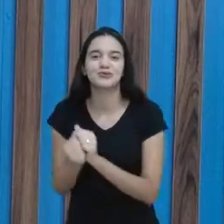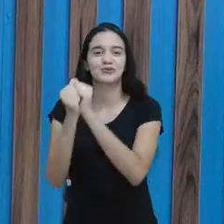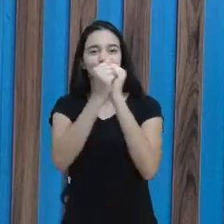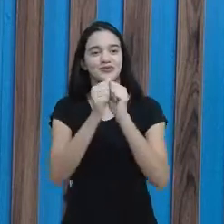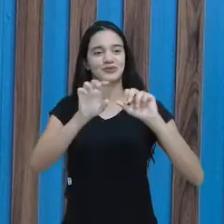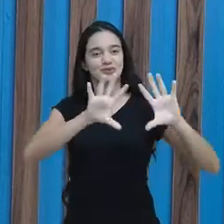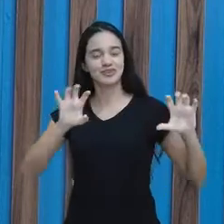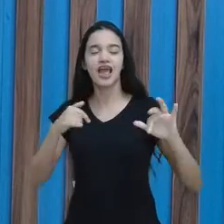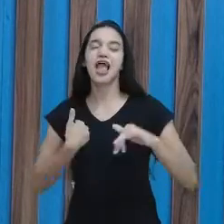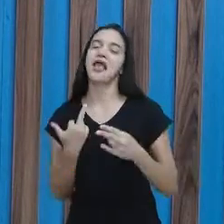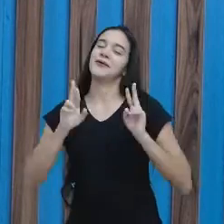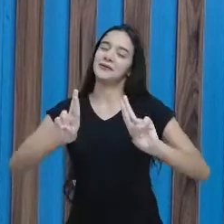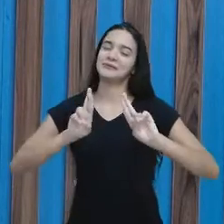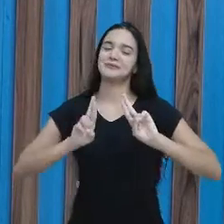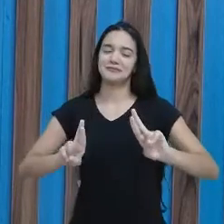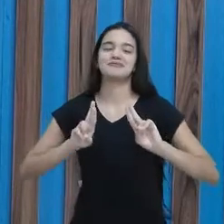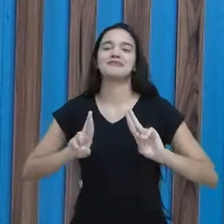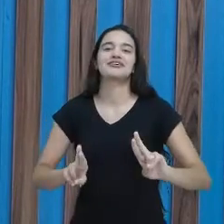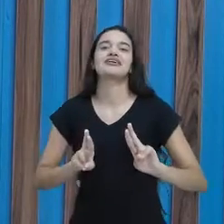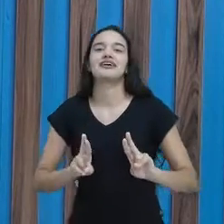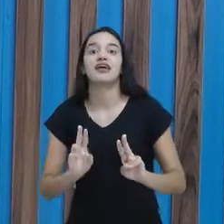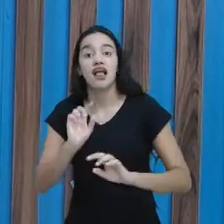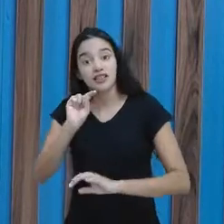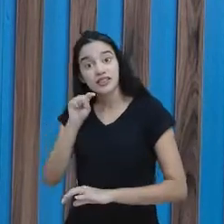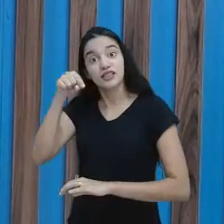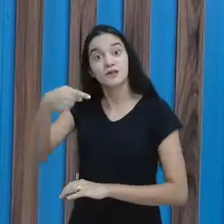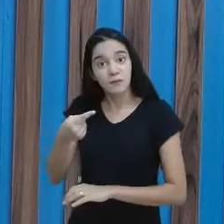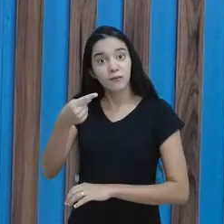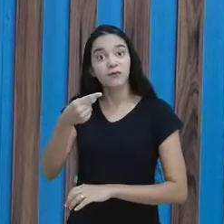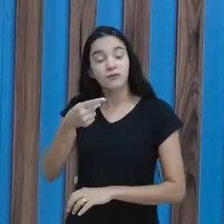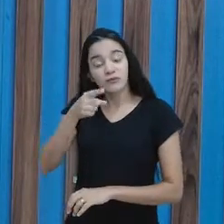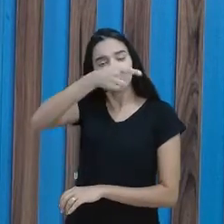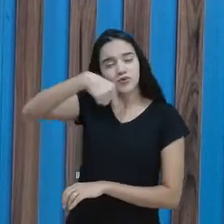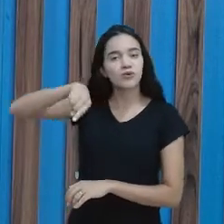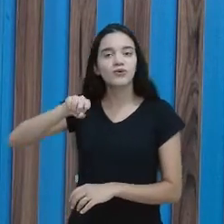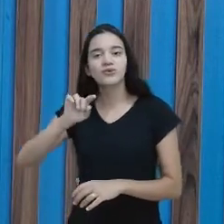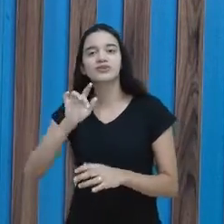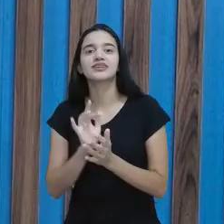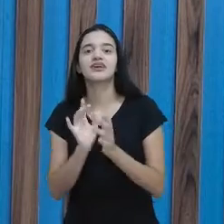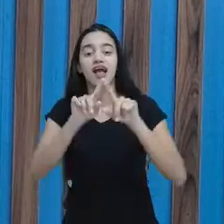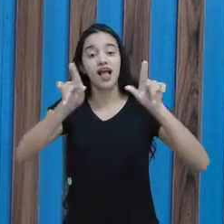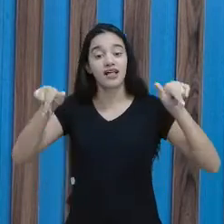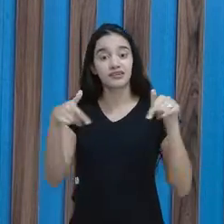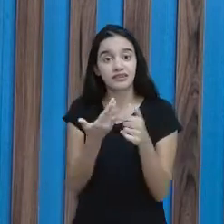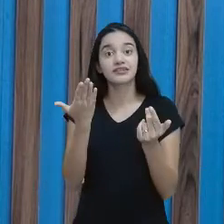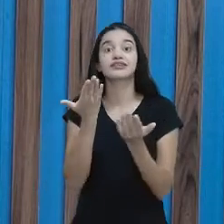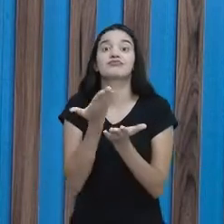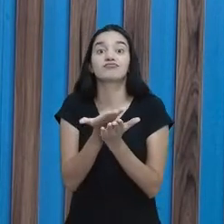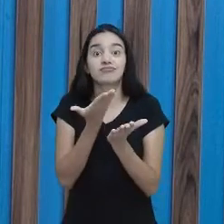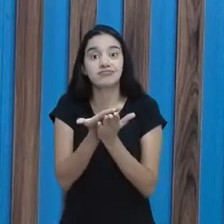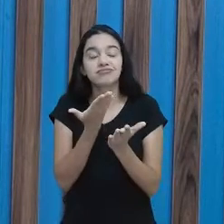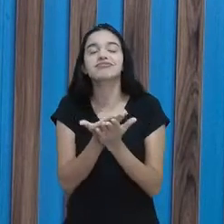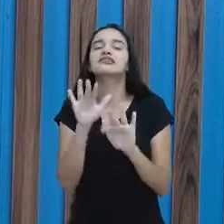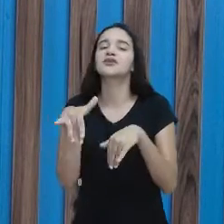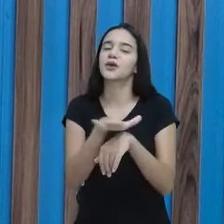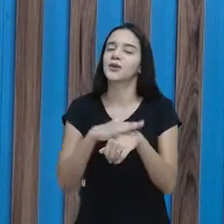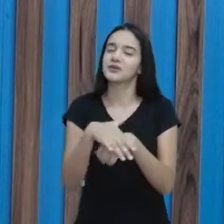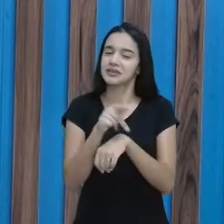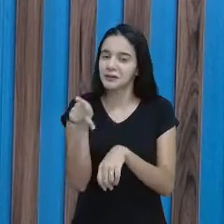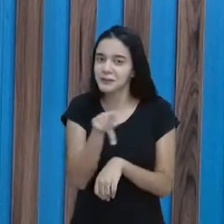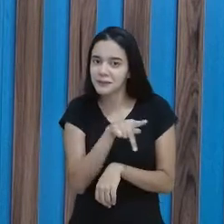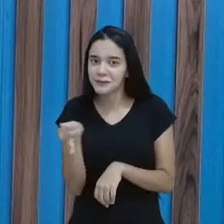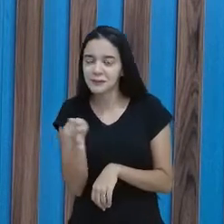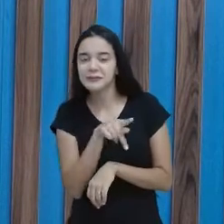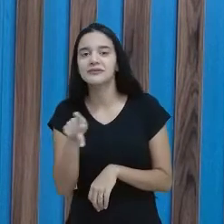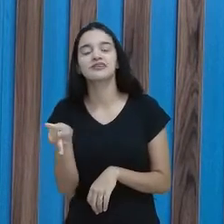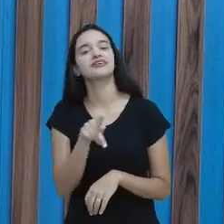sofá. Eu espero que vocês façam isso, tá certo? E depois vocês vão levar para a sala de aula de vocês e conversar com a professora de